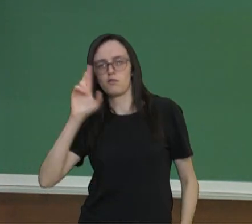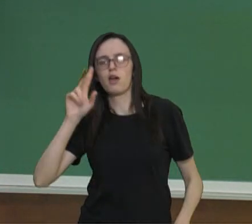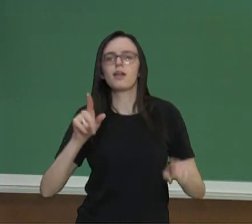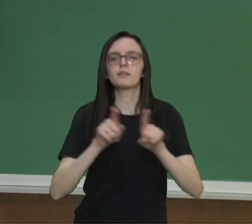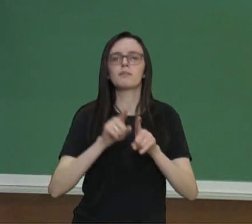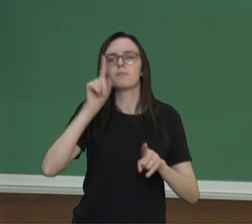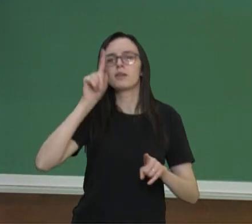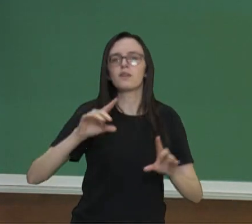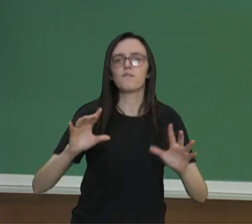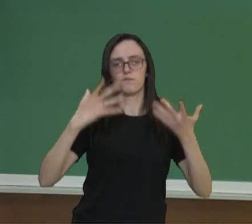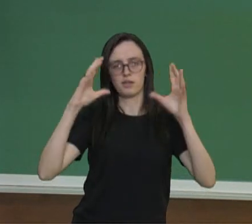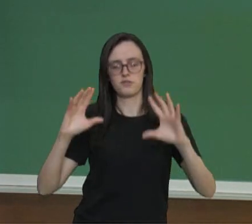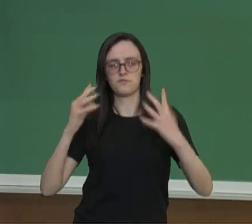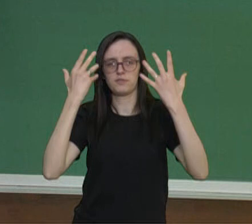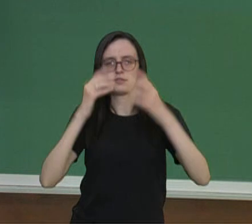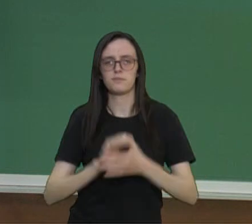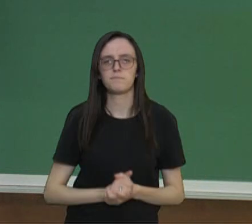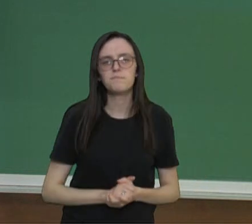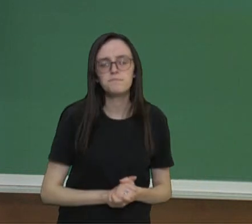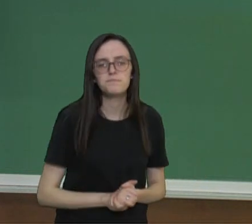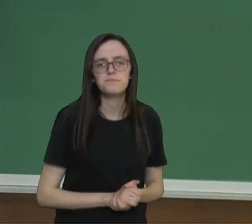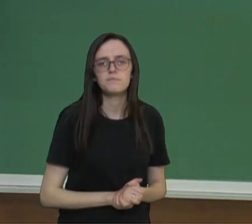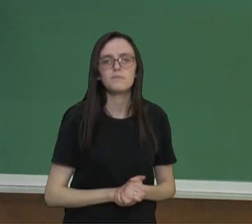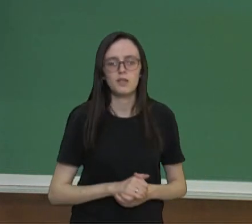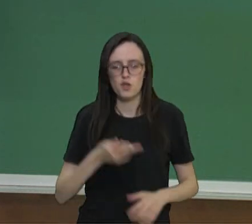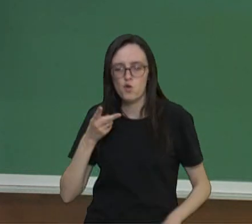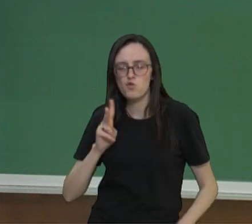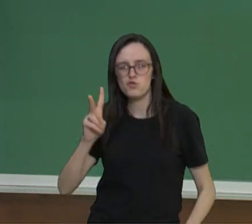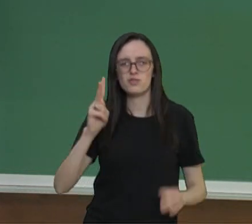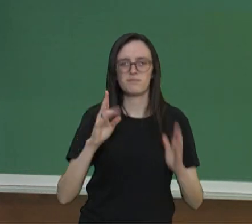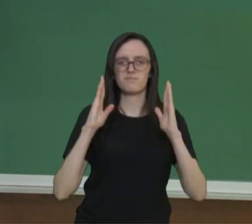e os festejos. Então, a manutenção